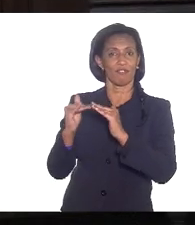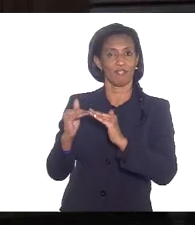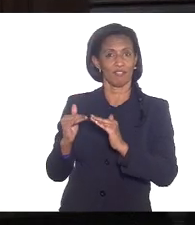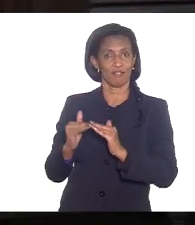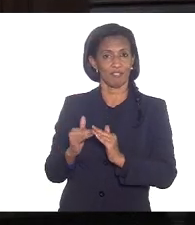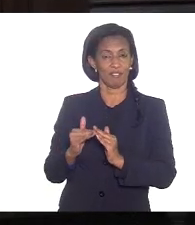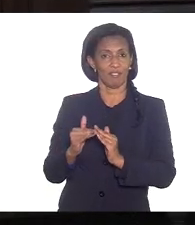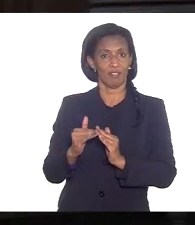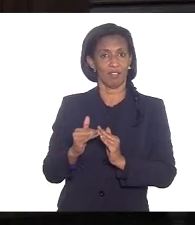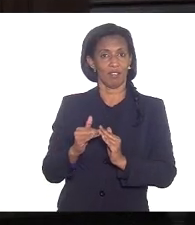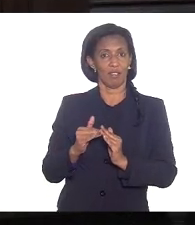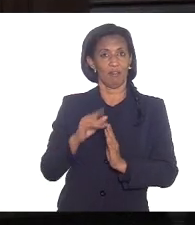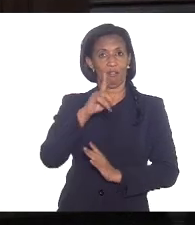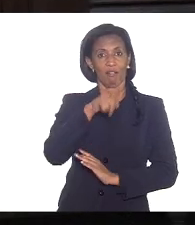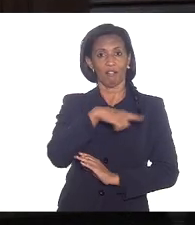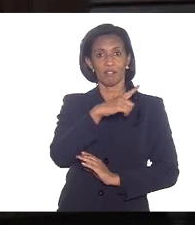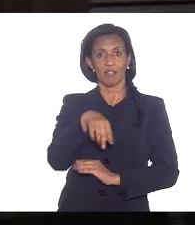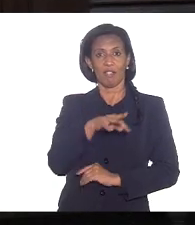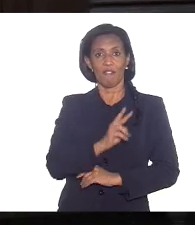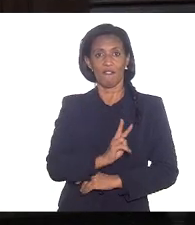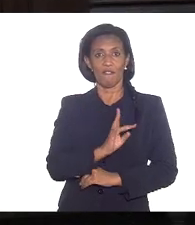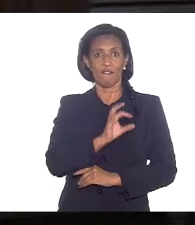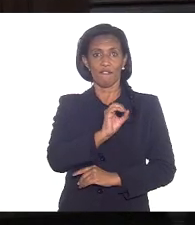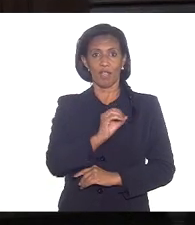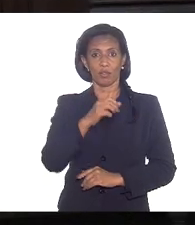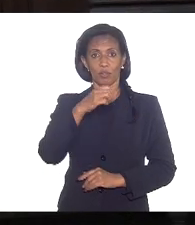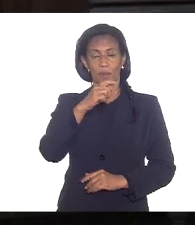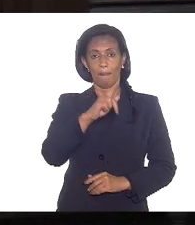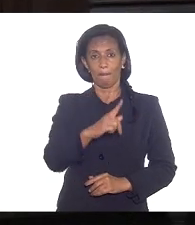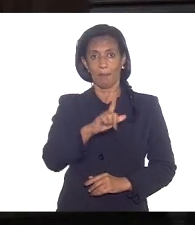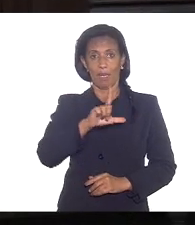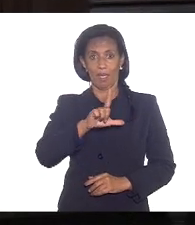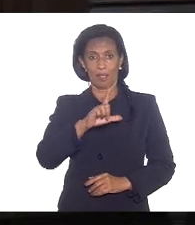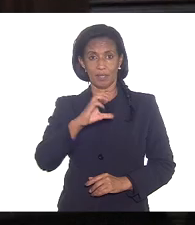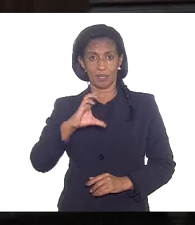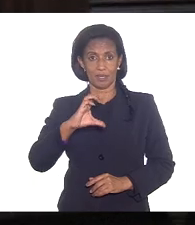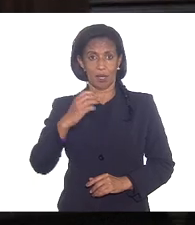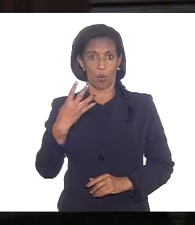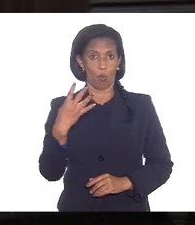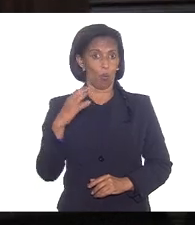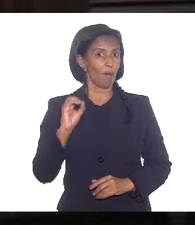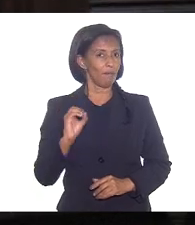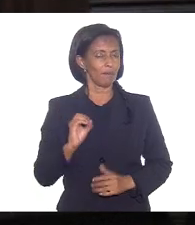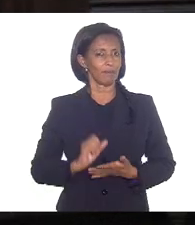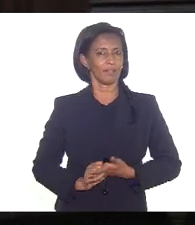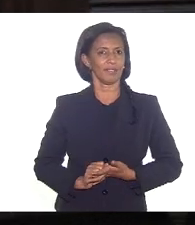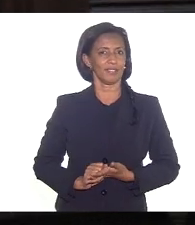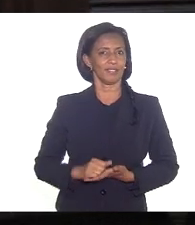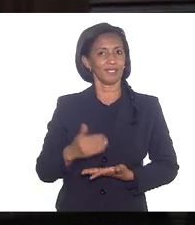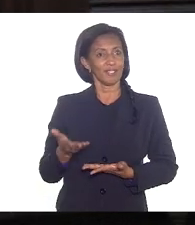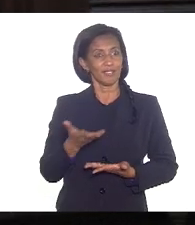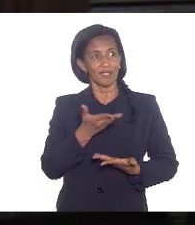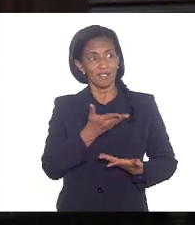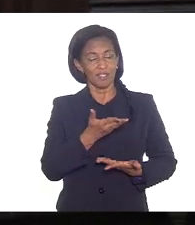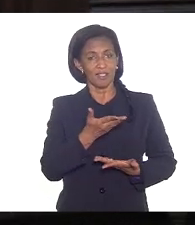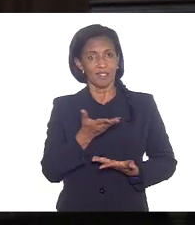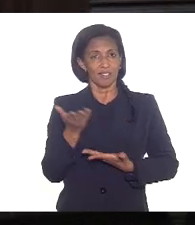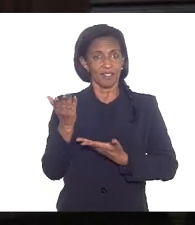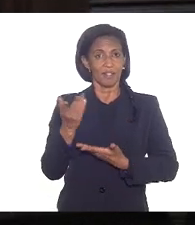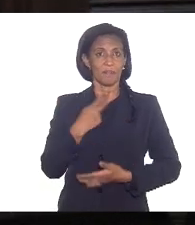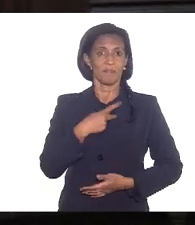a derrubada do veto do pl c40 O que é de vossa